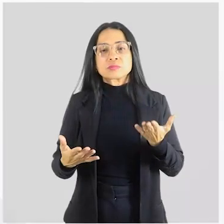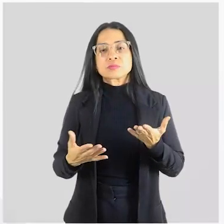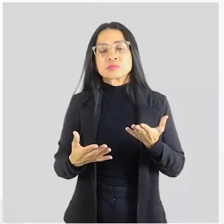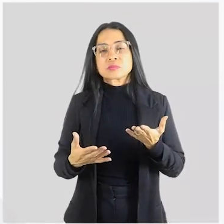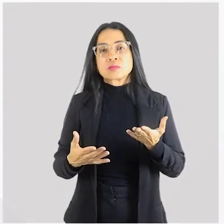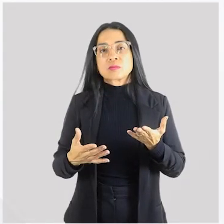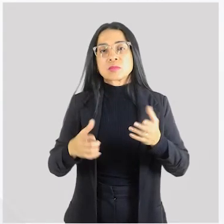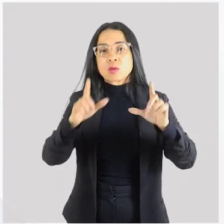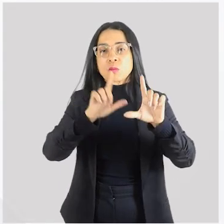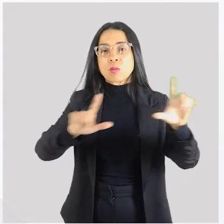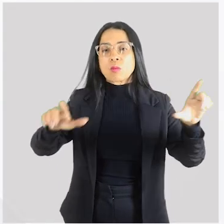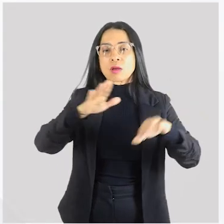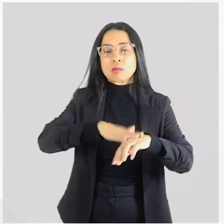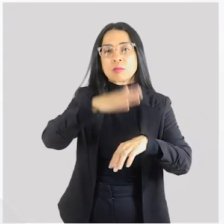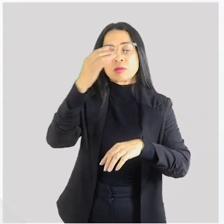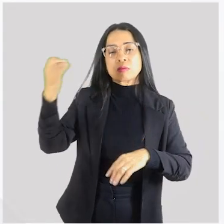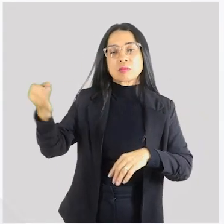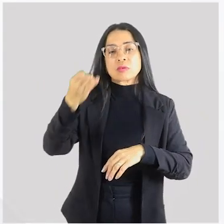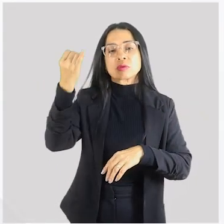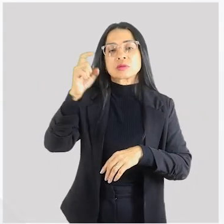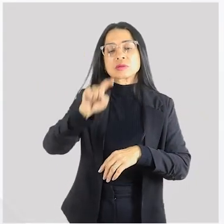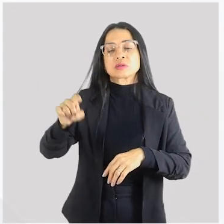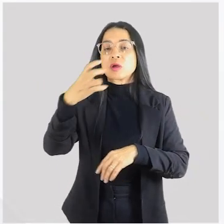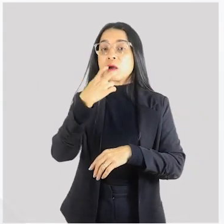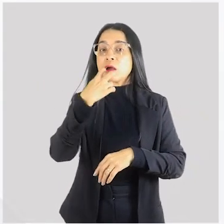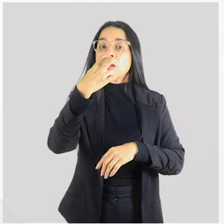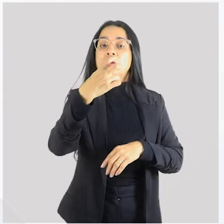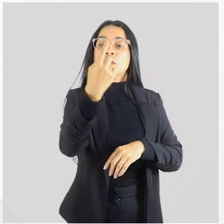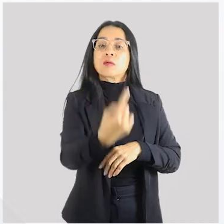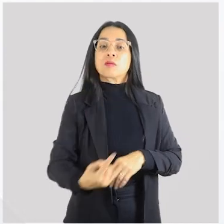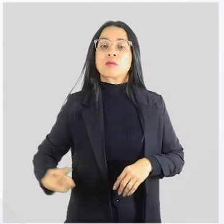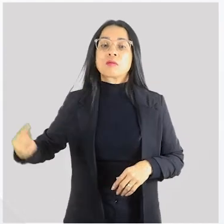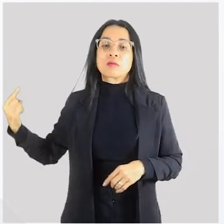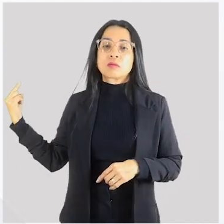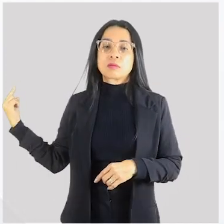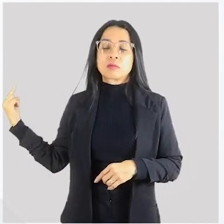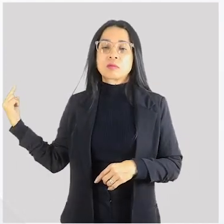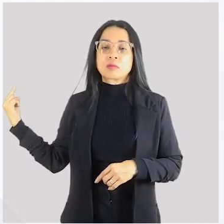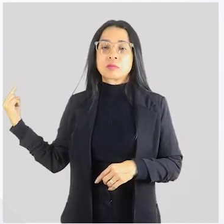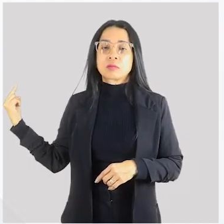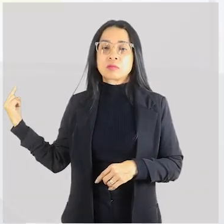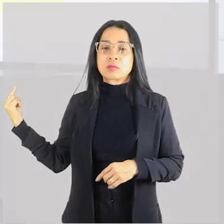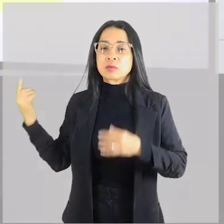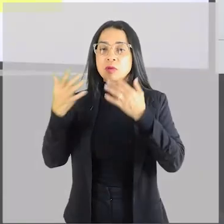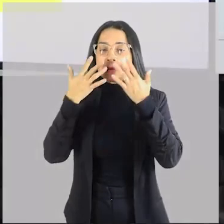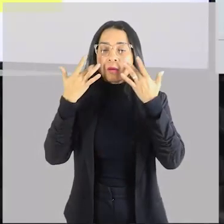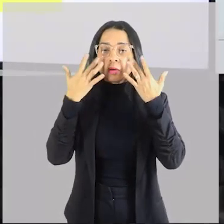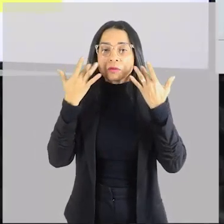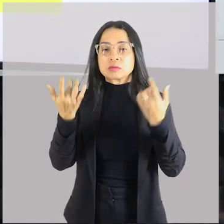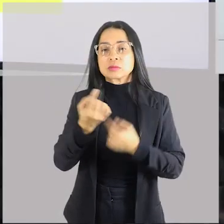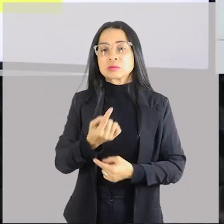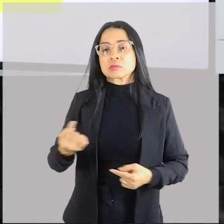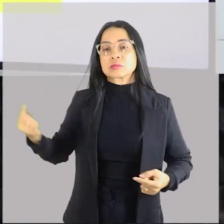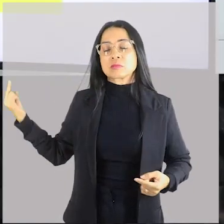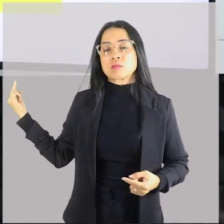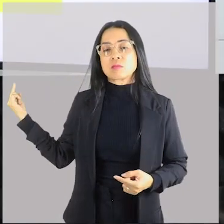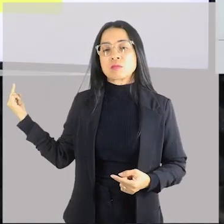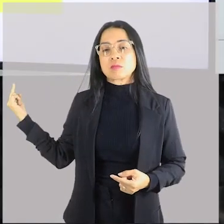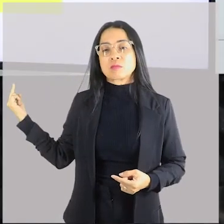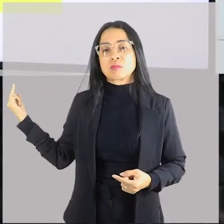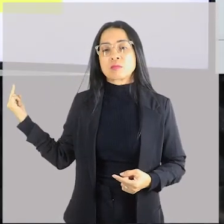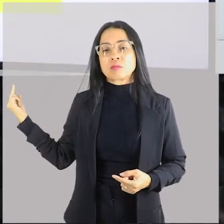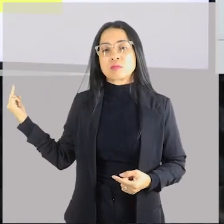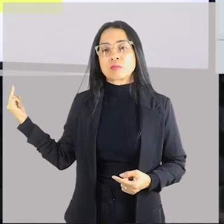expressionismo é sem sobra de dúvida O Grito ou the screen do artista norueguês eh Edward monky ou Edward